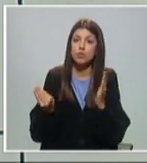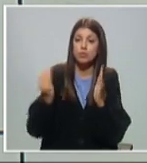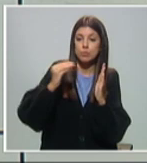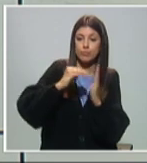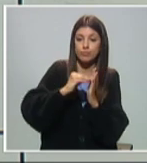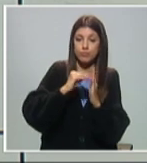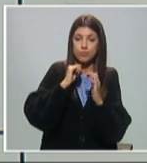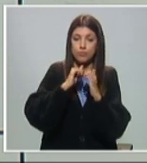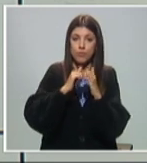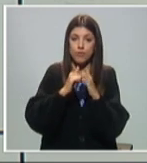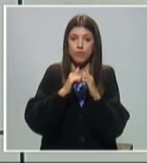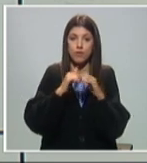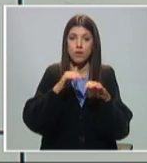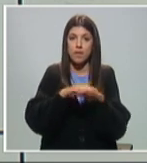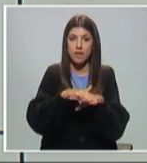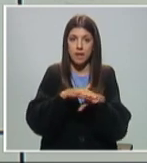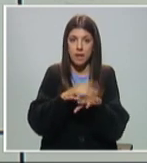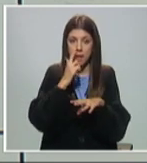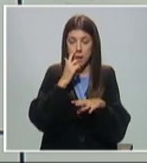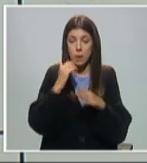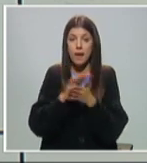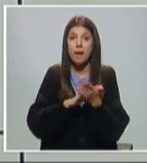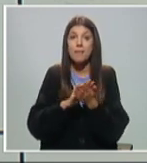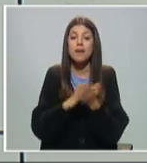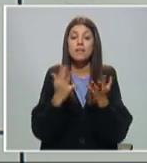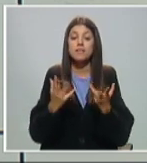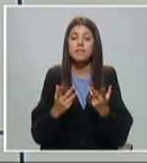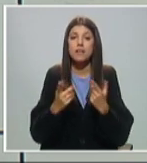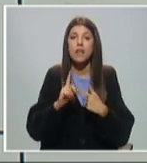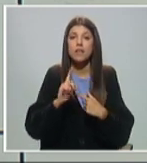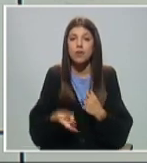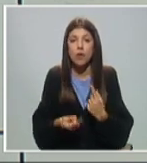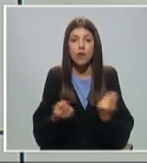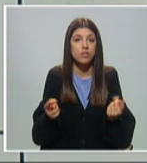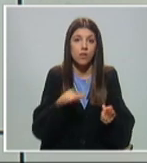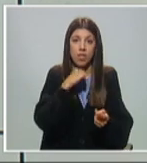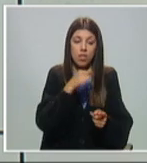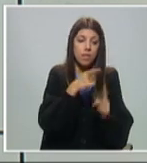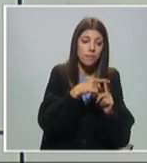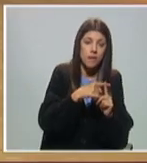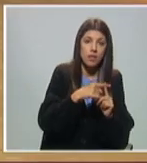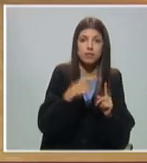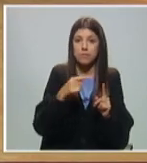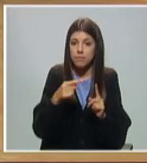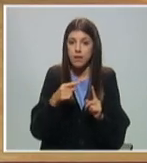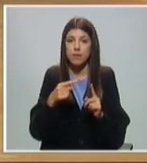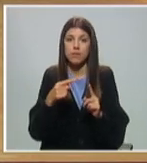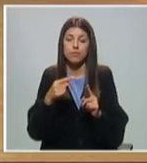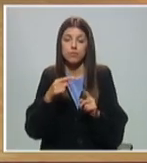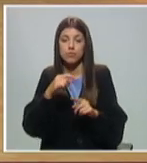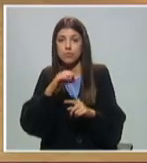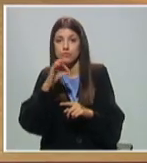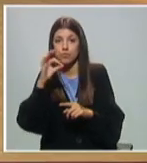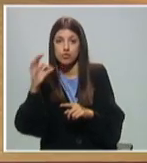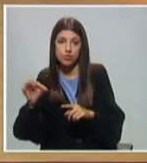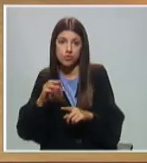A base de tudo, a base dos cálculos são sempre os operadores aritméticos. Estes nós temos que os saber sempre, que são as somas,